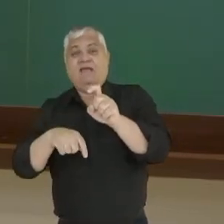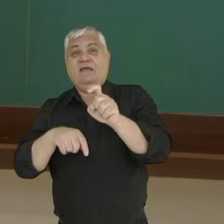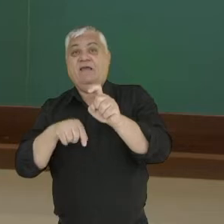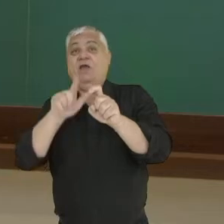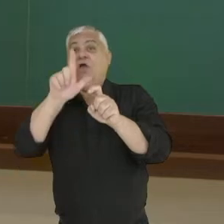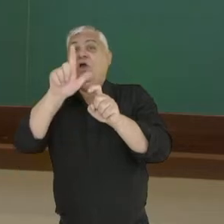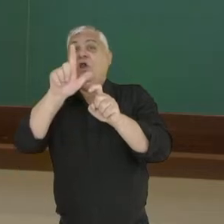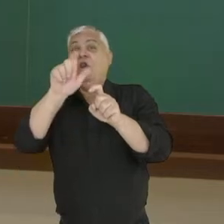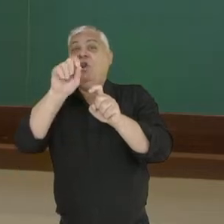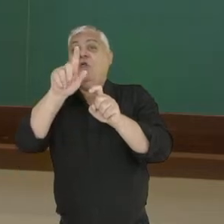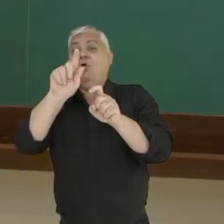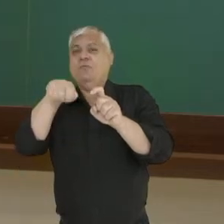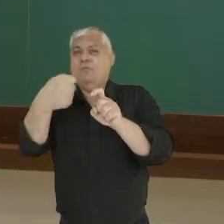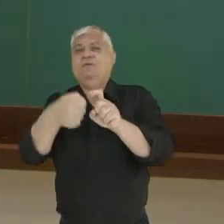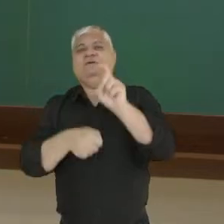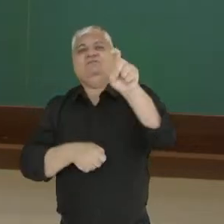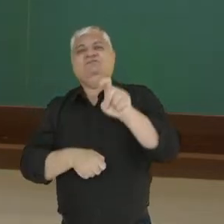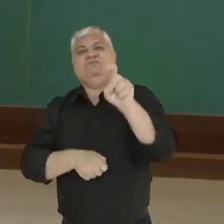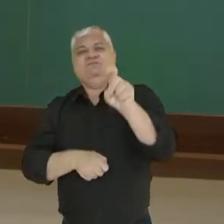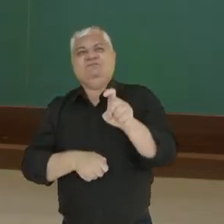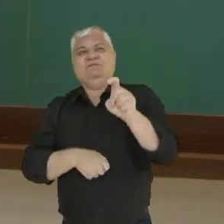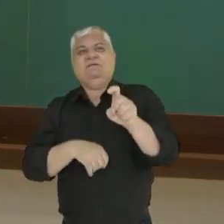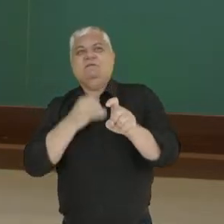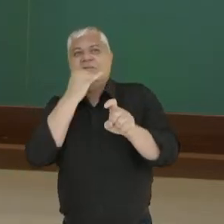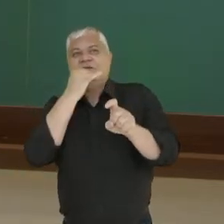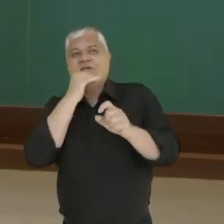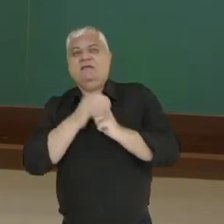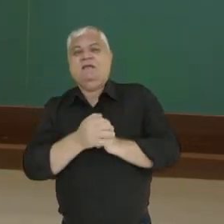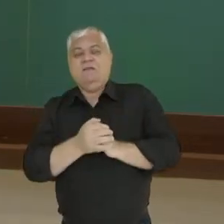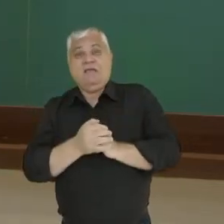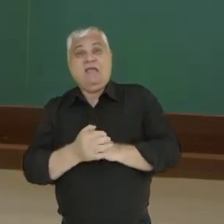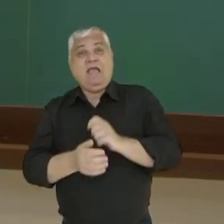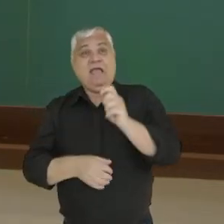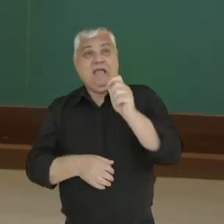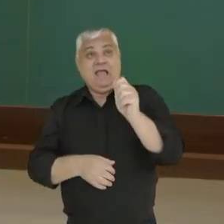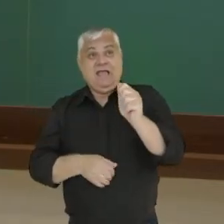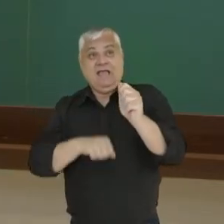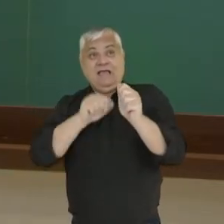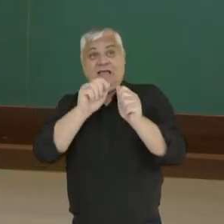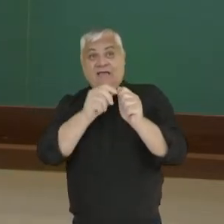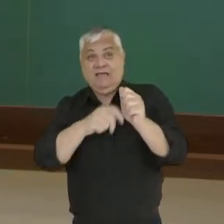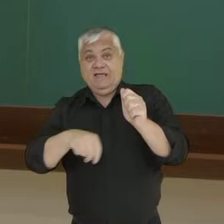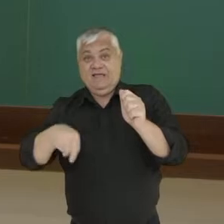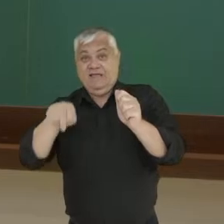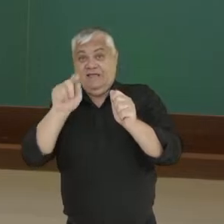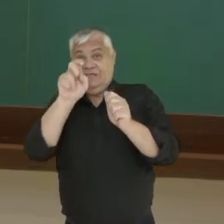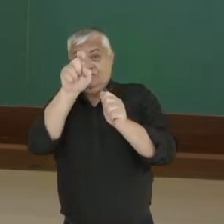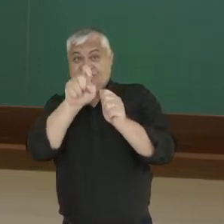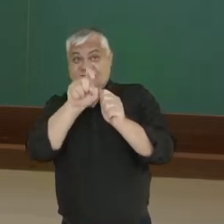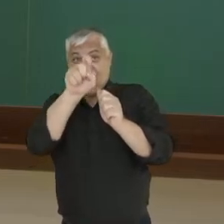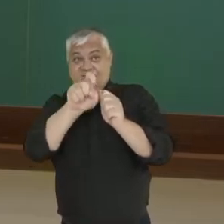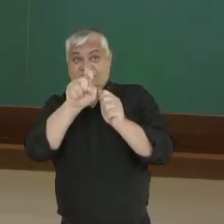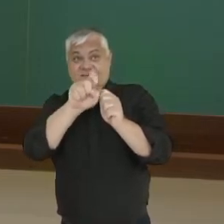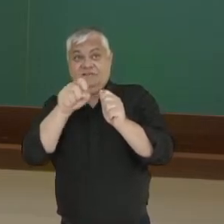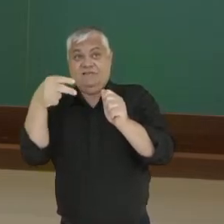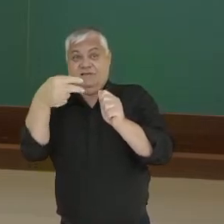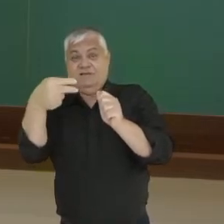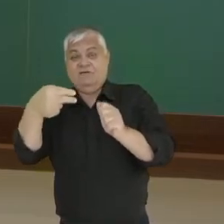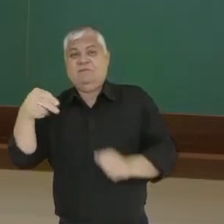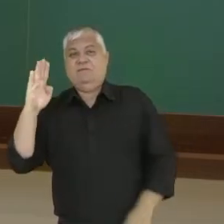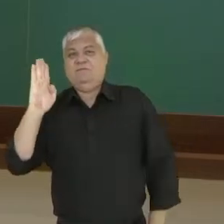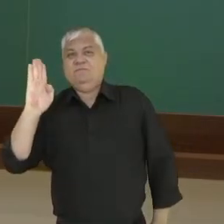logaritmo, que satisfaz essa equação aqui, ó. A elevado na x resulta